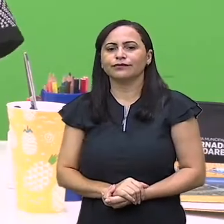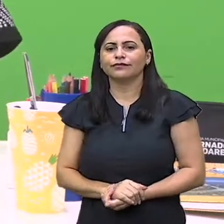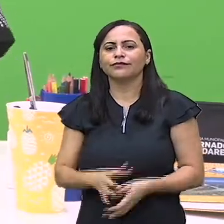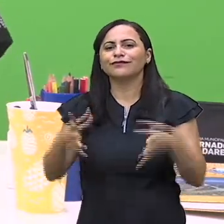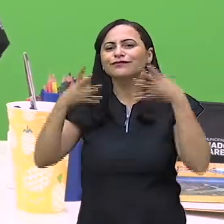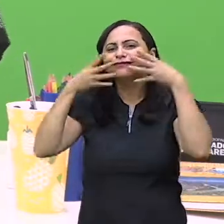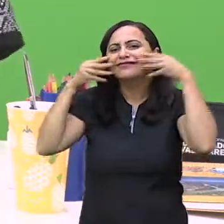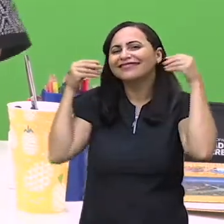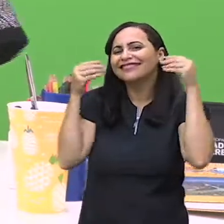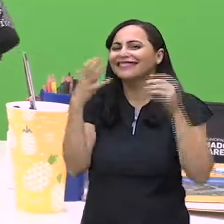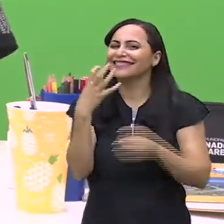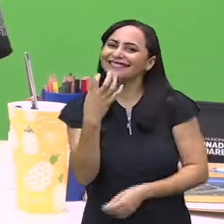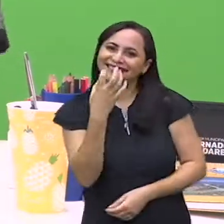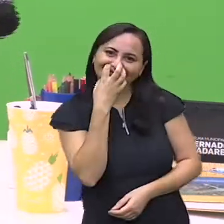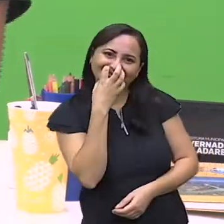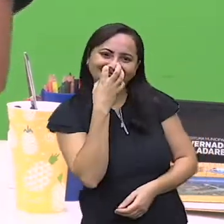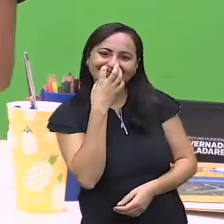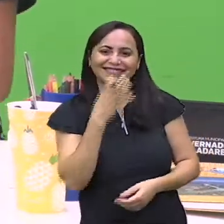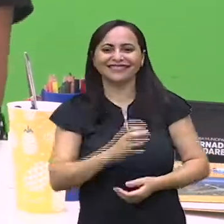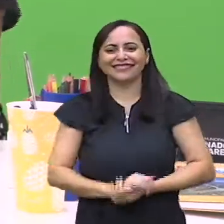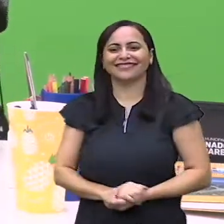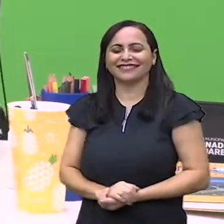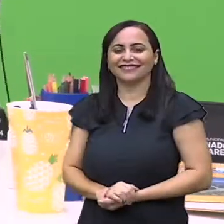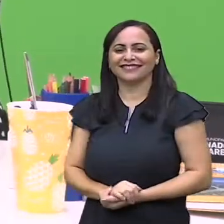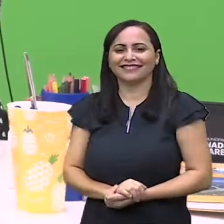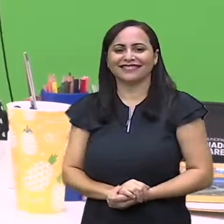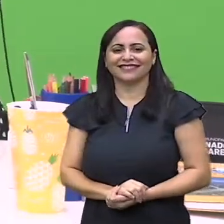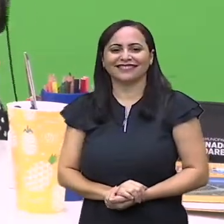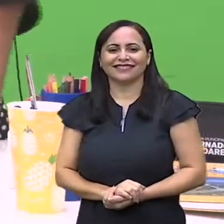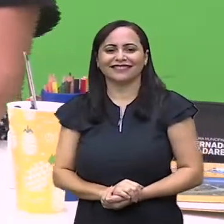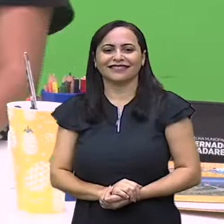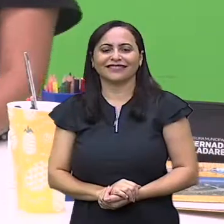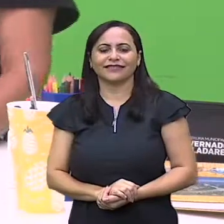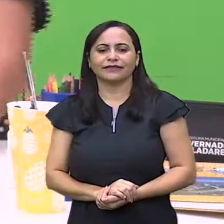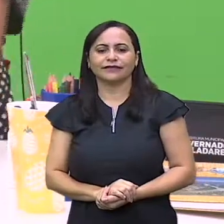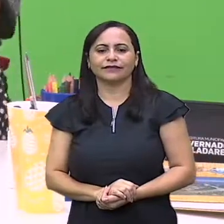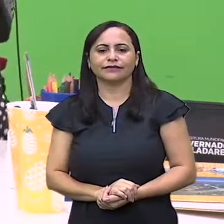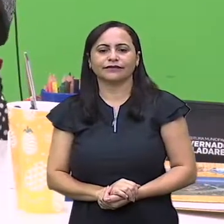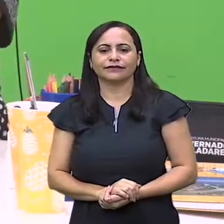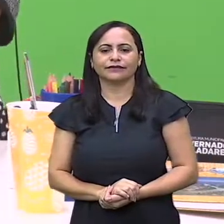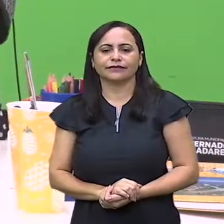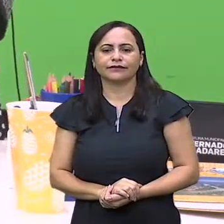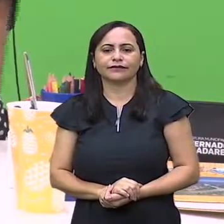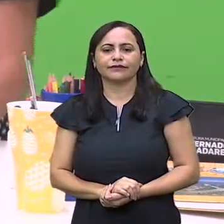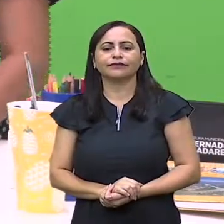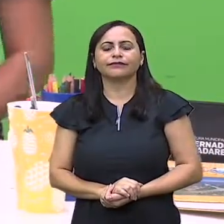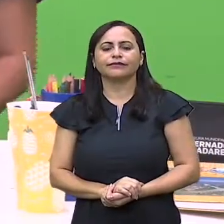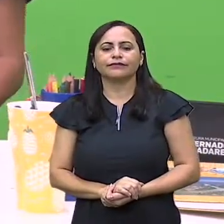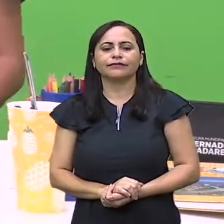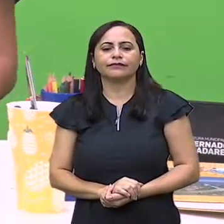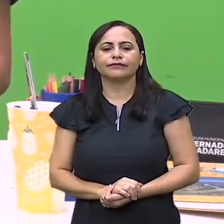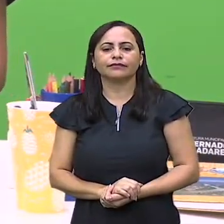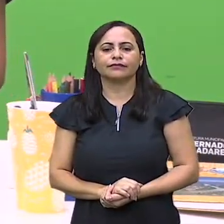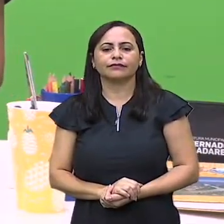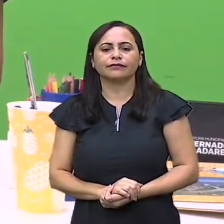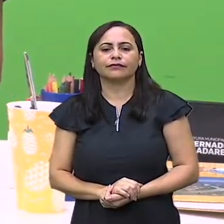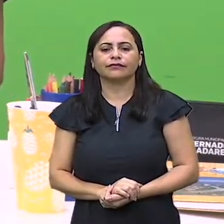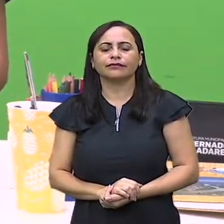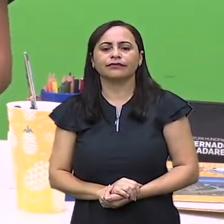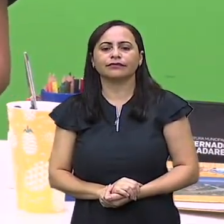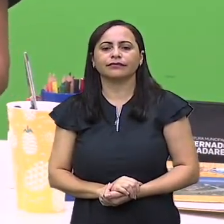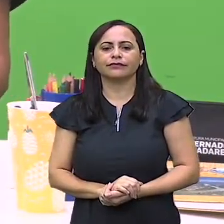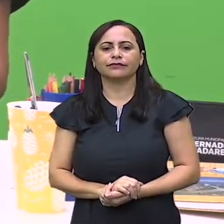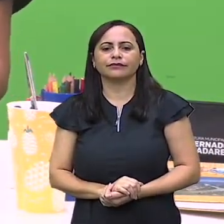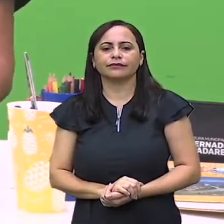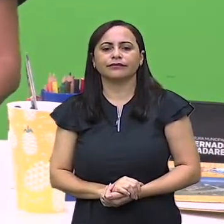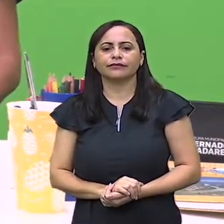cachorro. Ah, isso mesmo. Gato, cachorro. Vamos colocar aqui assim. Isso. Deixa